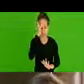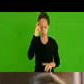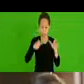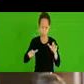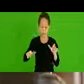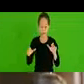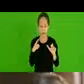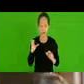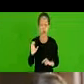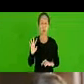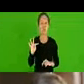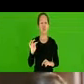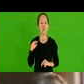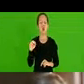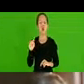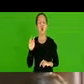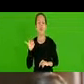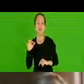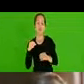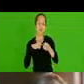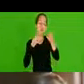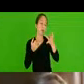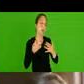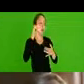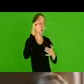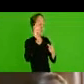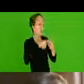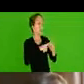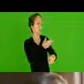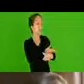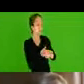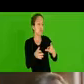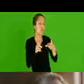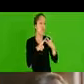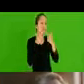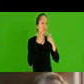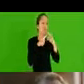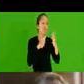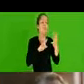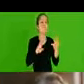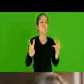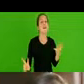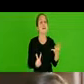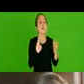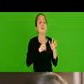cultura, como práticas, hábitos, crenças, valores, linguagens, significados de um grupo social, a